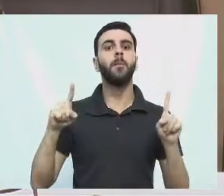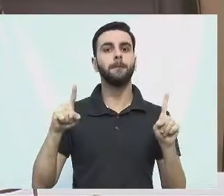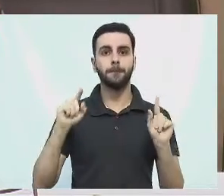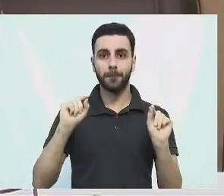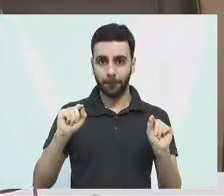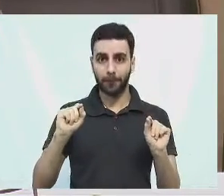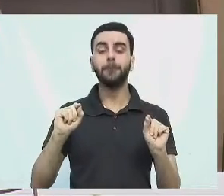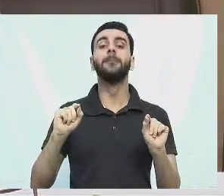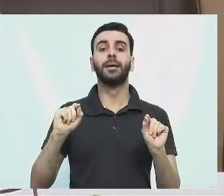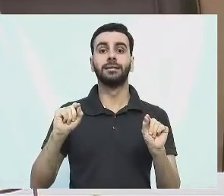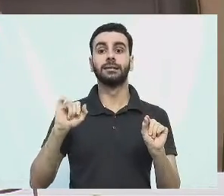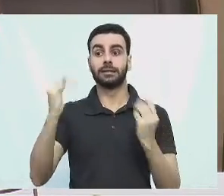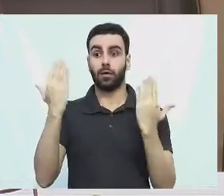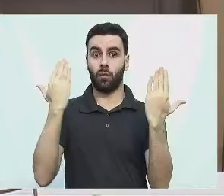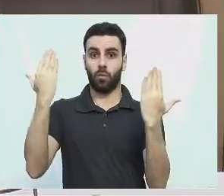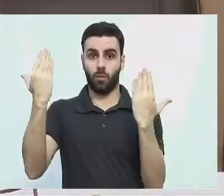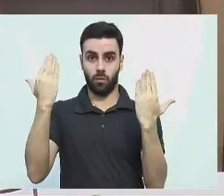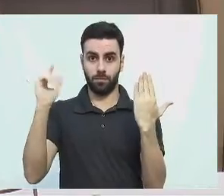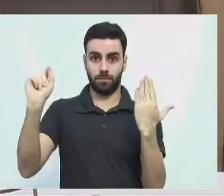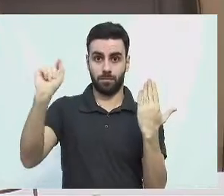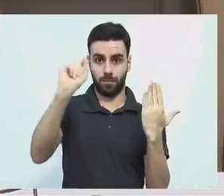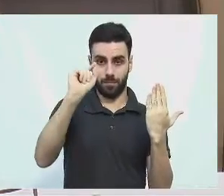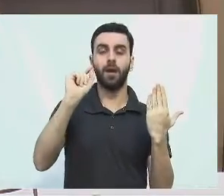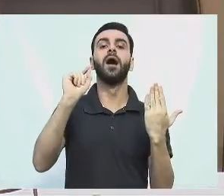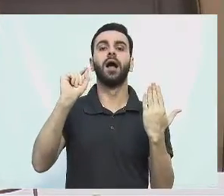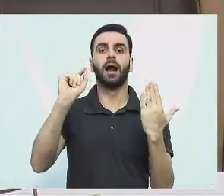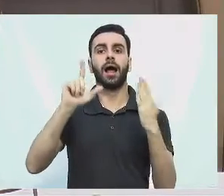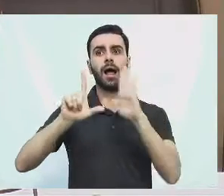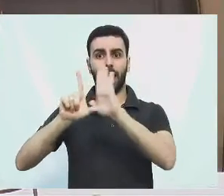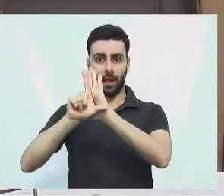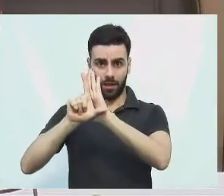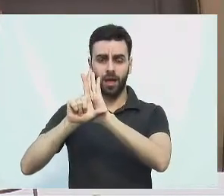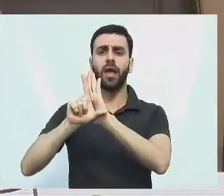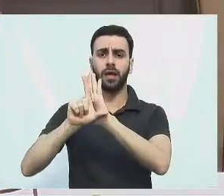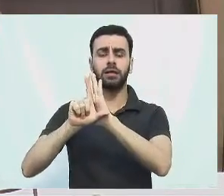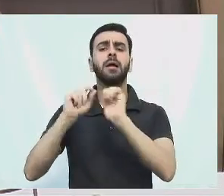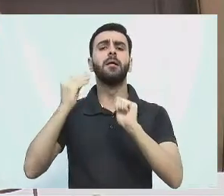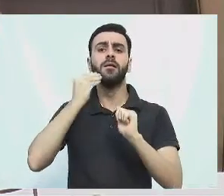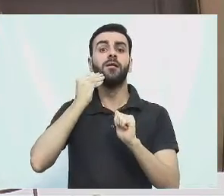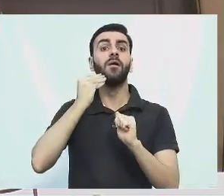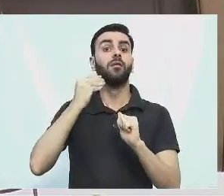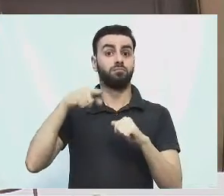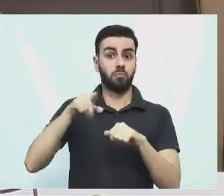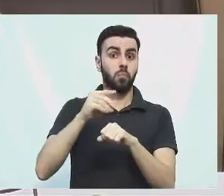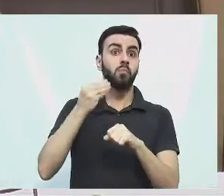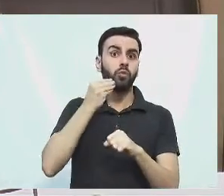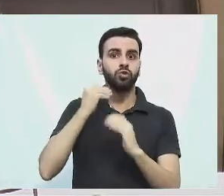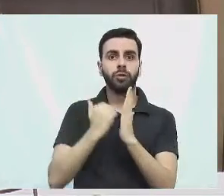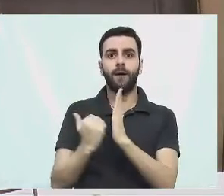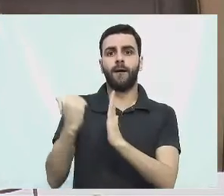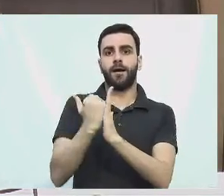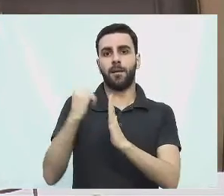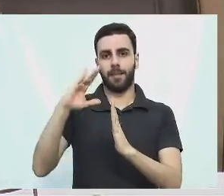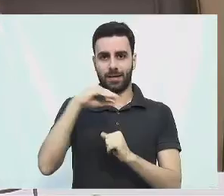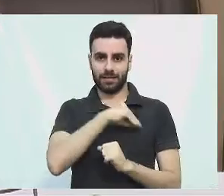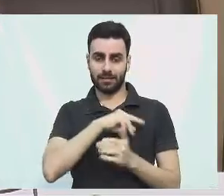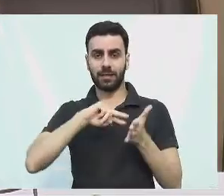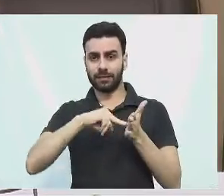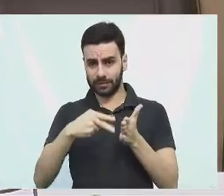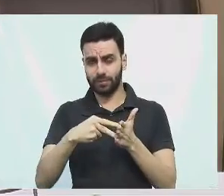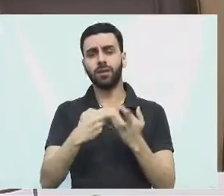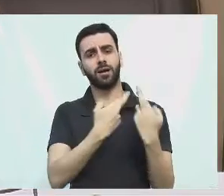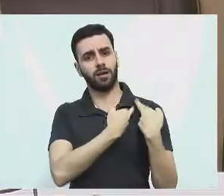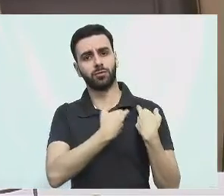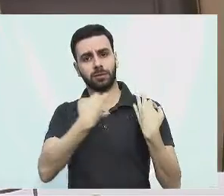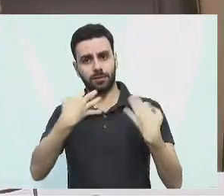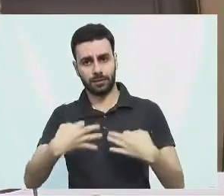muito abaixo do valor em todos os índices legais que poderia investir, demonstrando sempre que houve uma